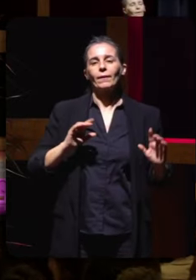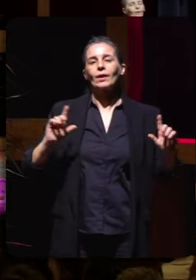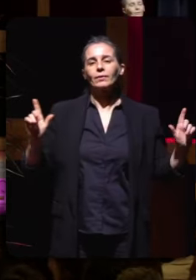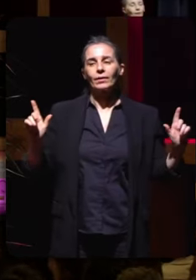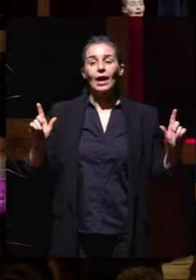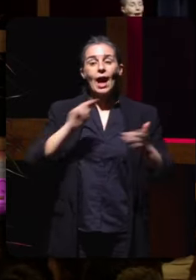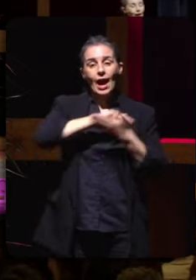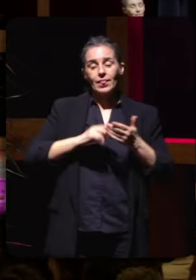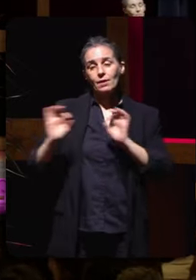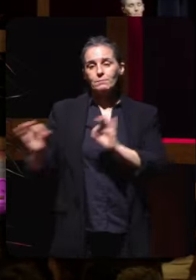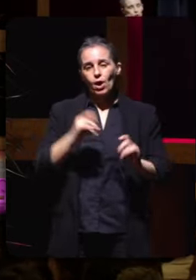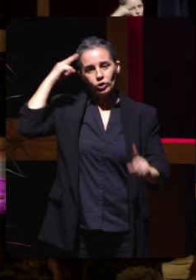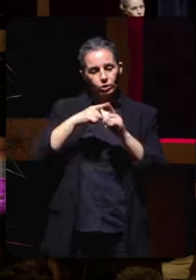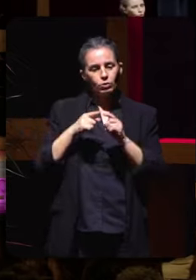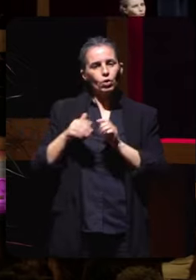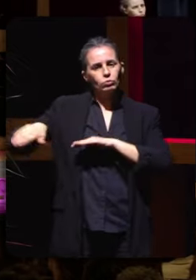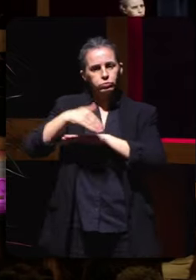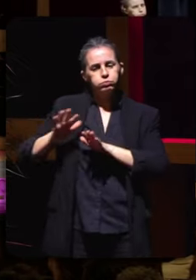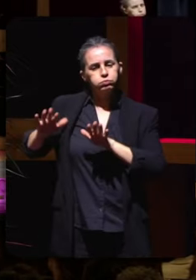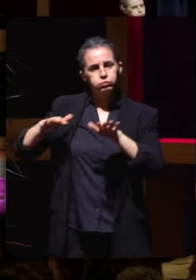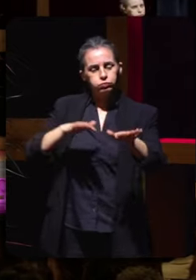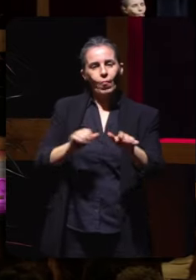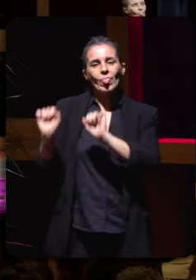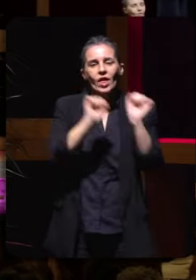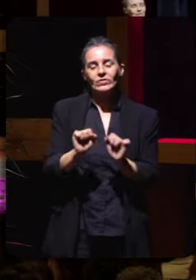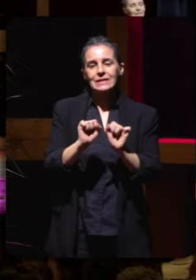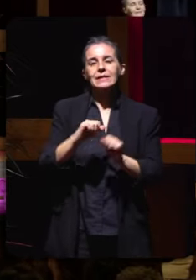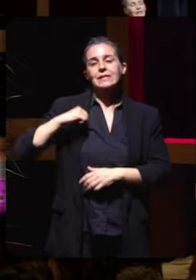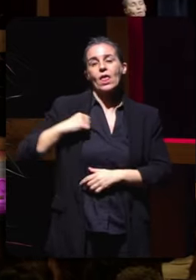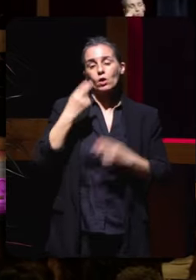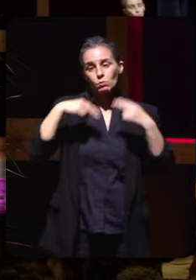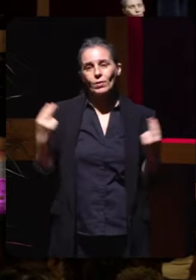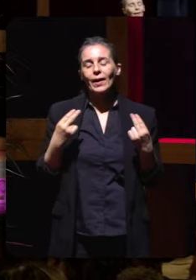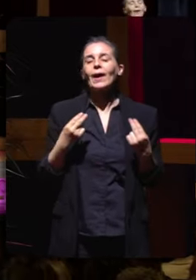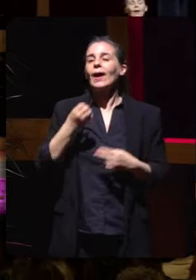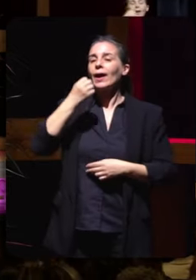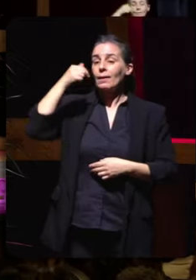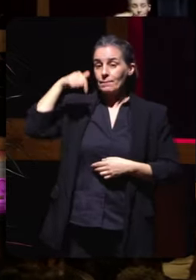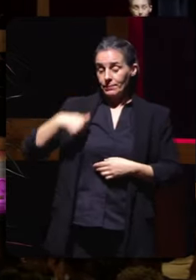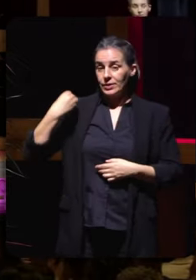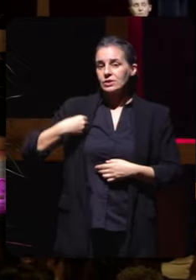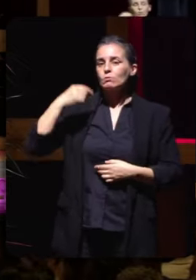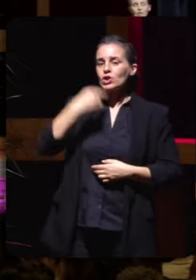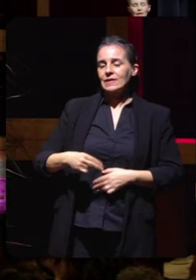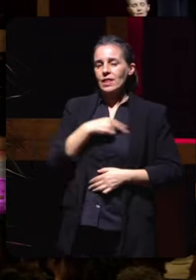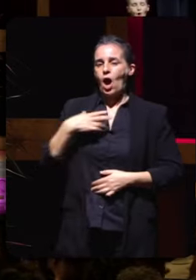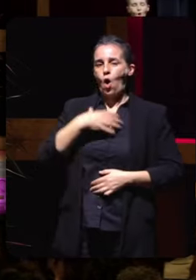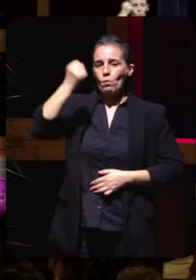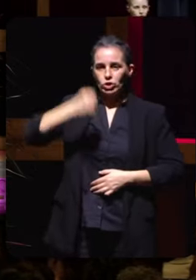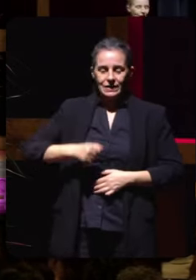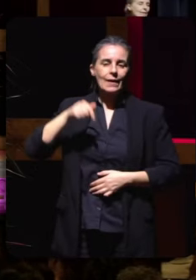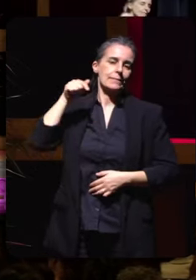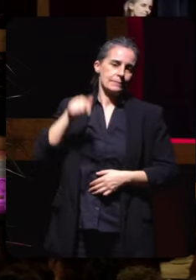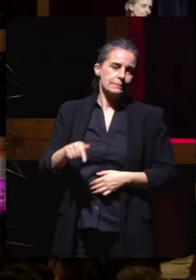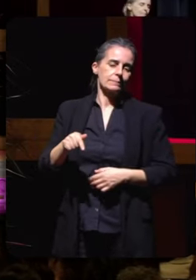Galicia preparase para a saira rúa en defensa da sanidade pública. Que tal boa tarde este domingo con Postela será o epicentro da defensa da sanidade